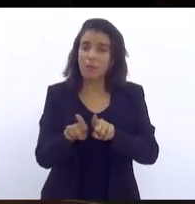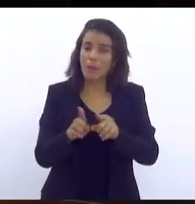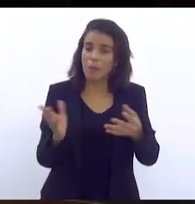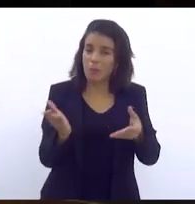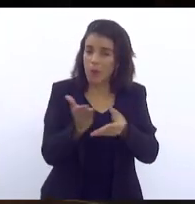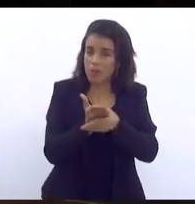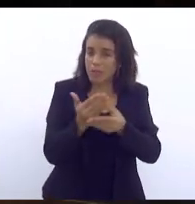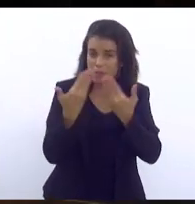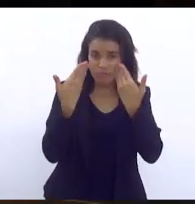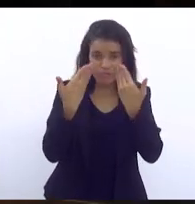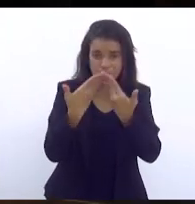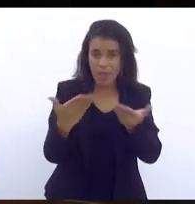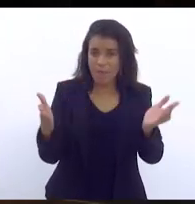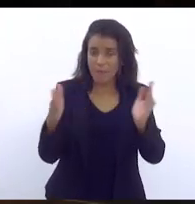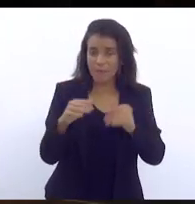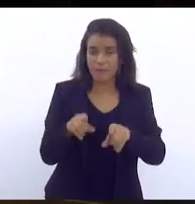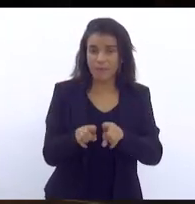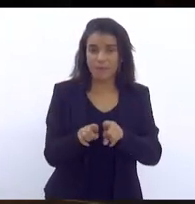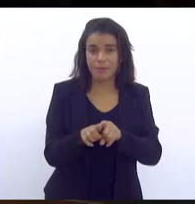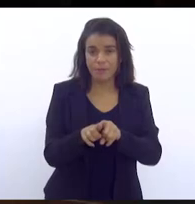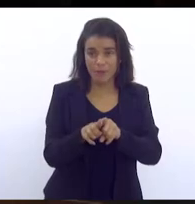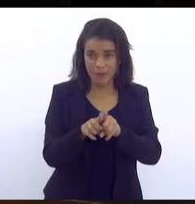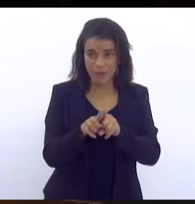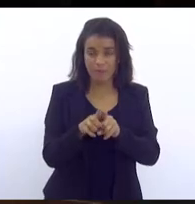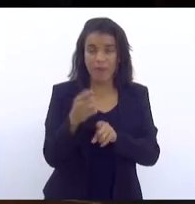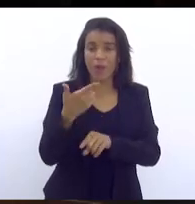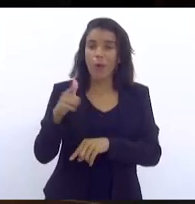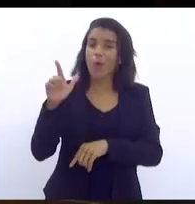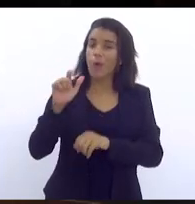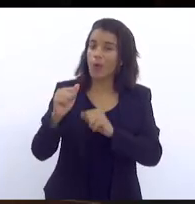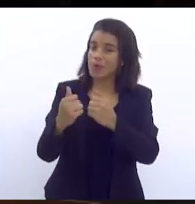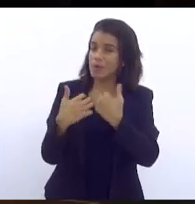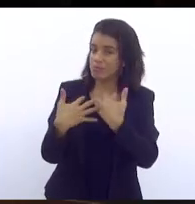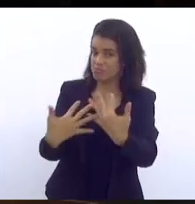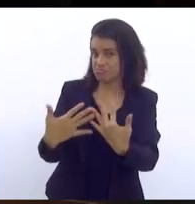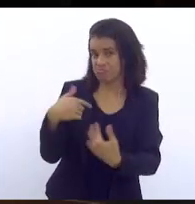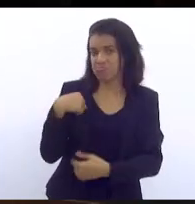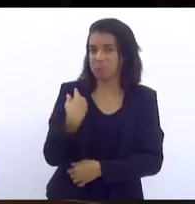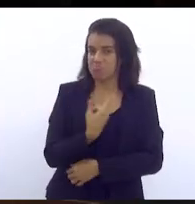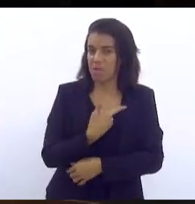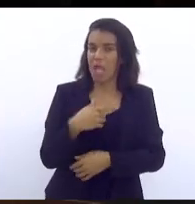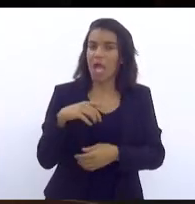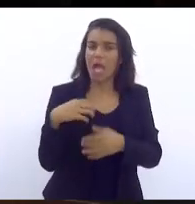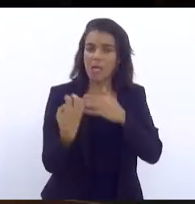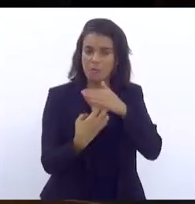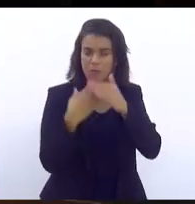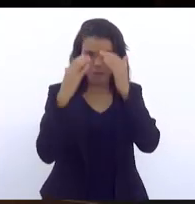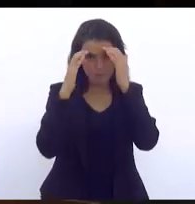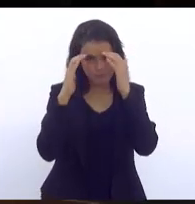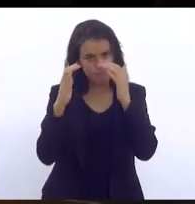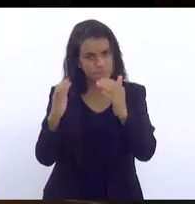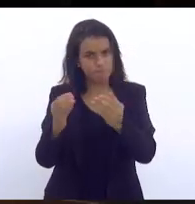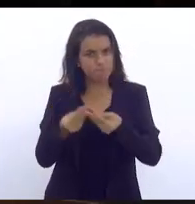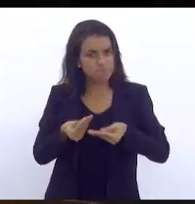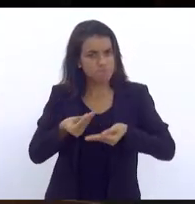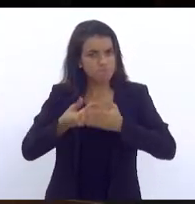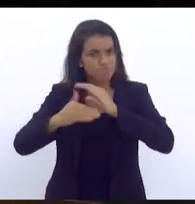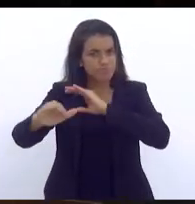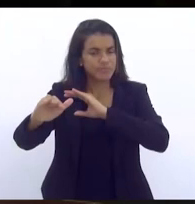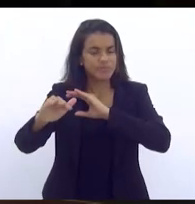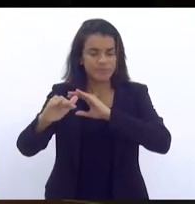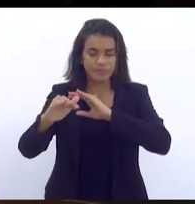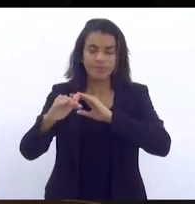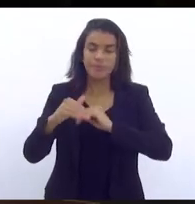eh a solicitação que foi feita por ocasião da outra audiência foi cumprida pela agência agência encaminhou esta casa o que foi solicitado